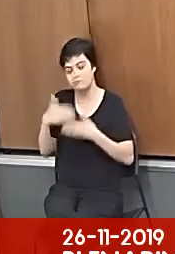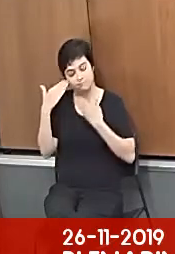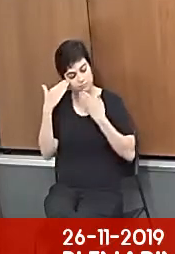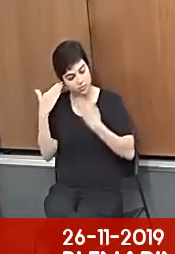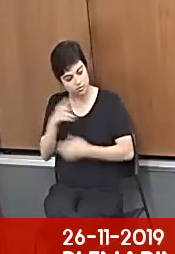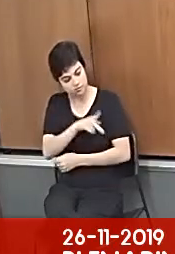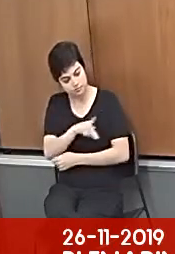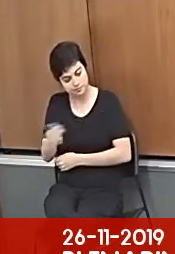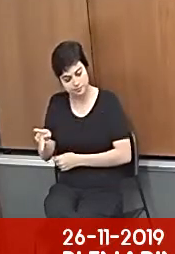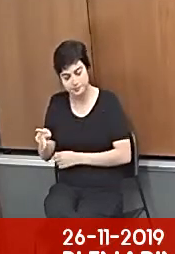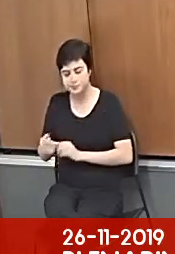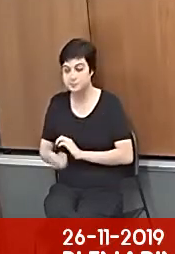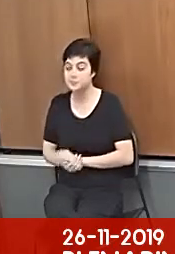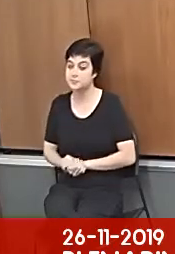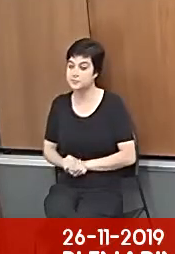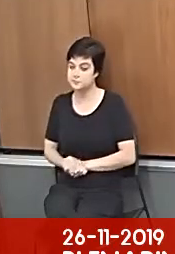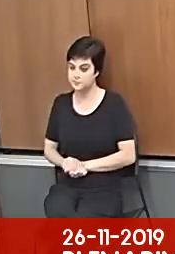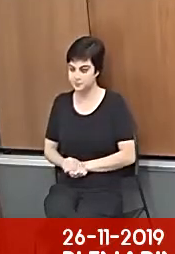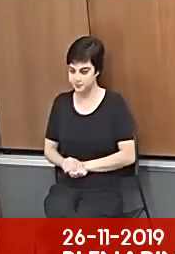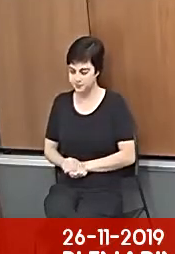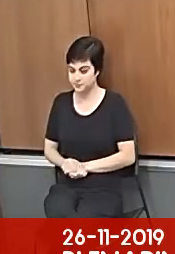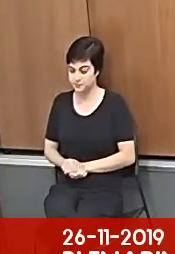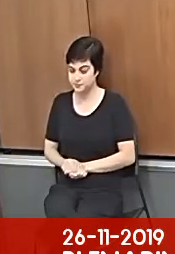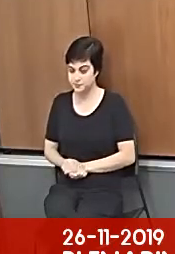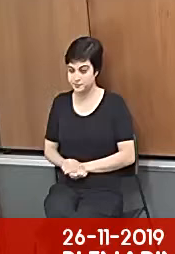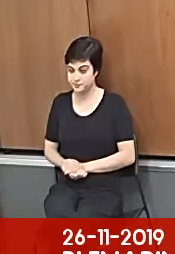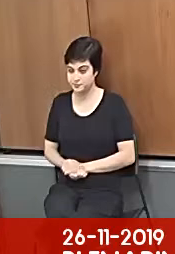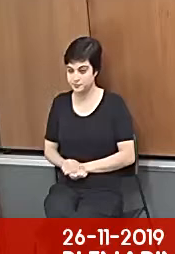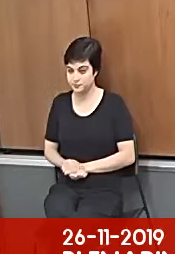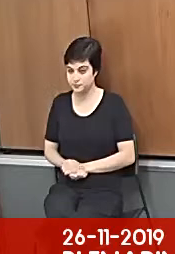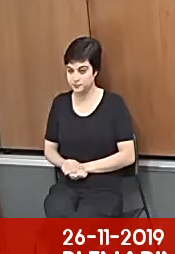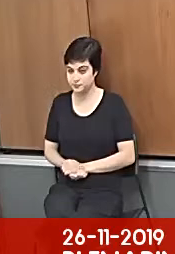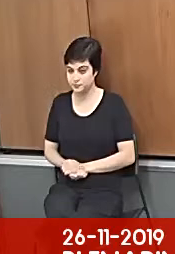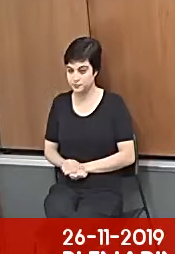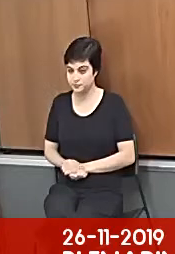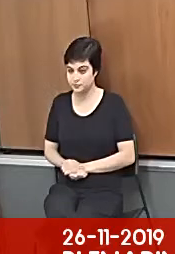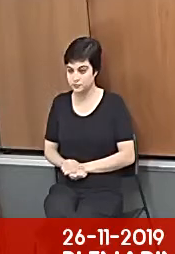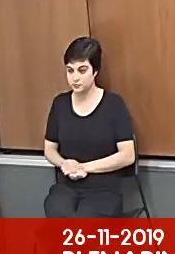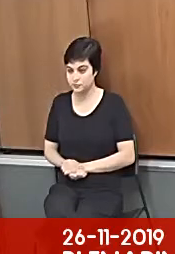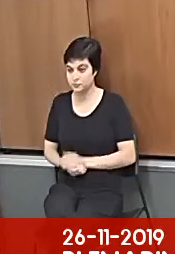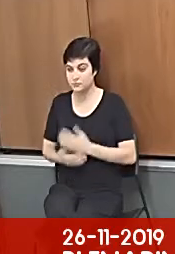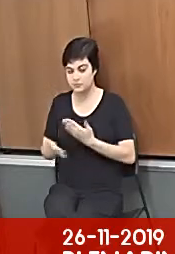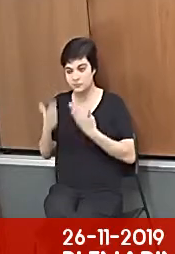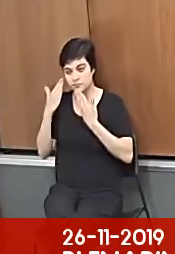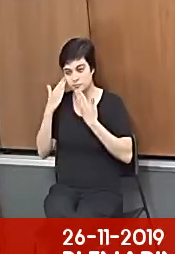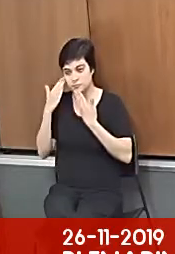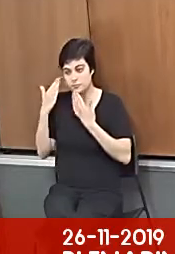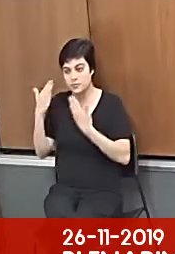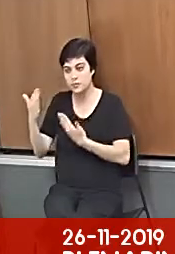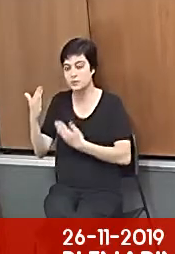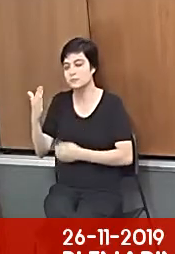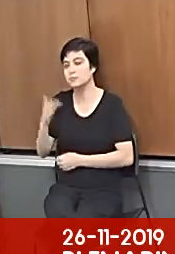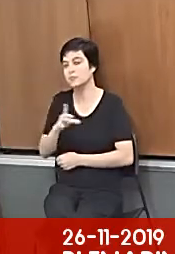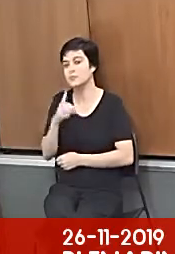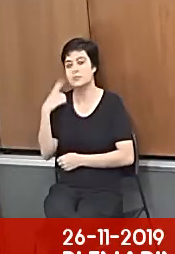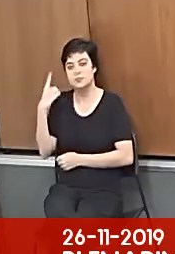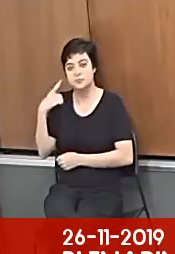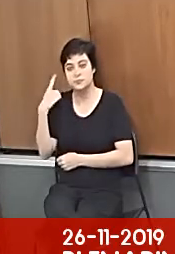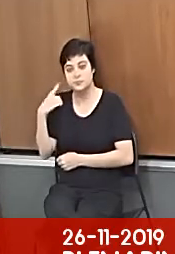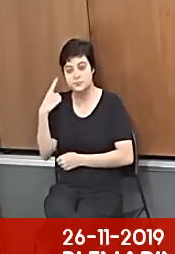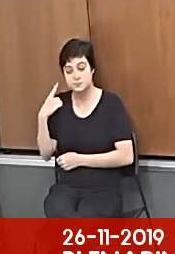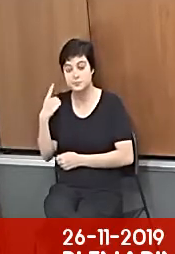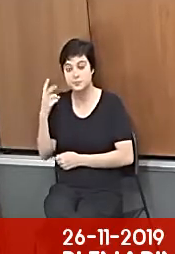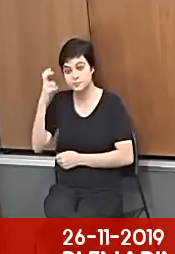senhor presidente. Eles são da mesma instituição. Muito bem, agradeço o deputado Zé Guilherme.